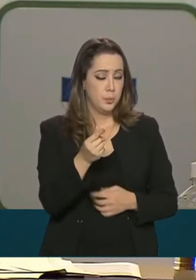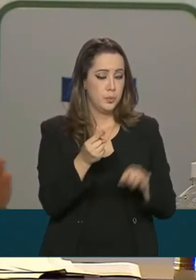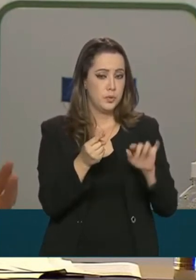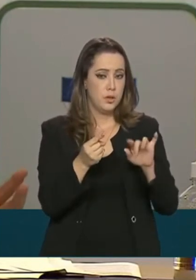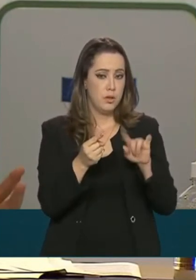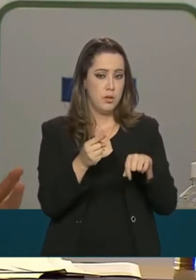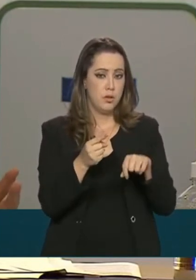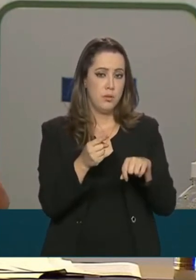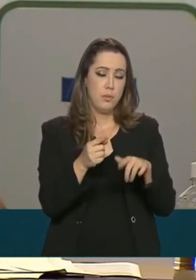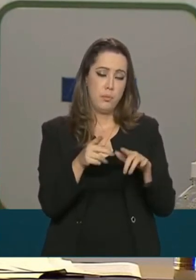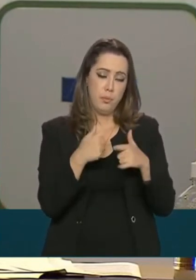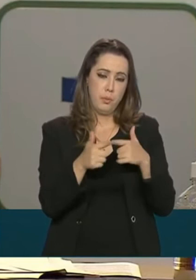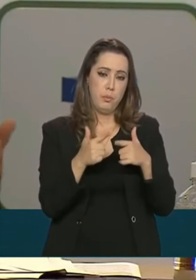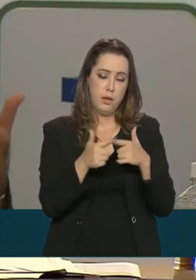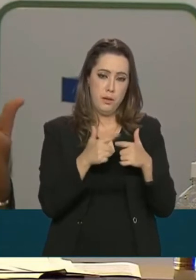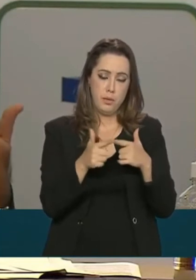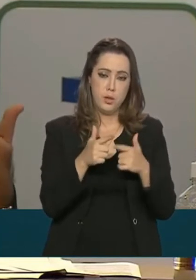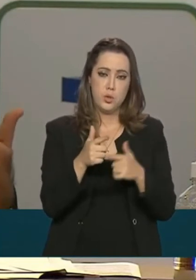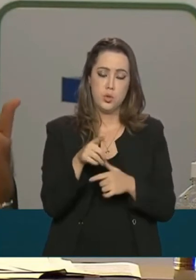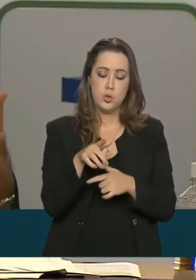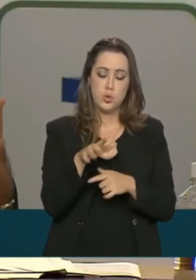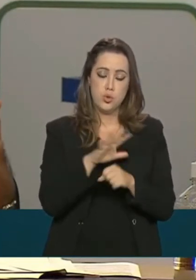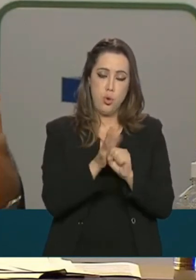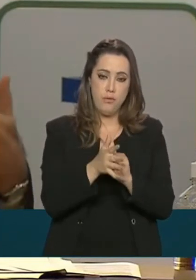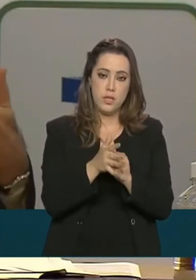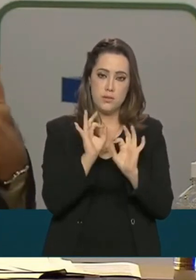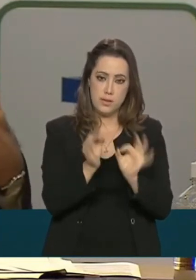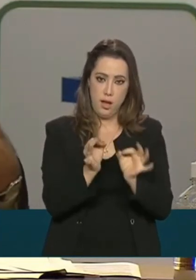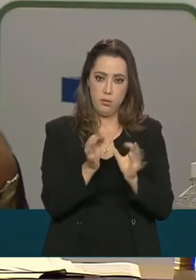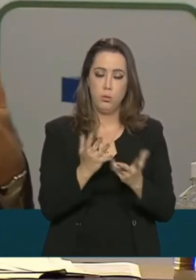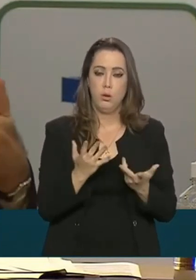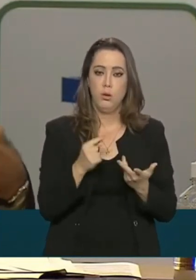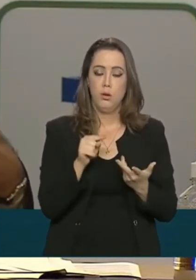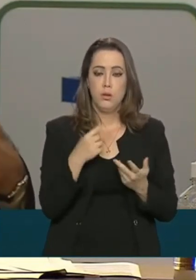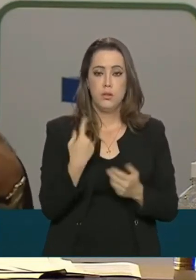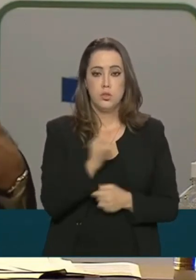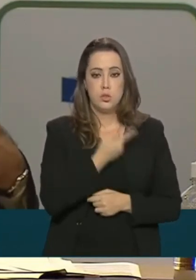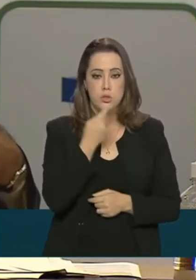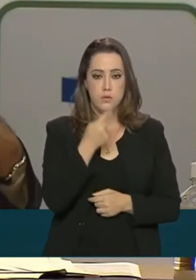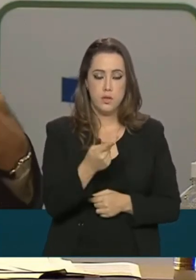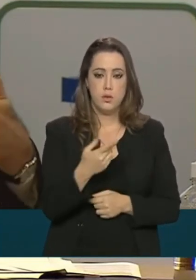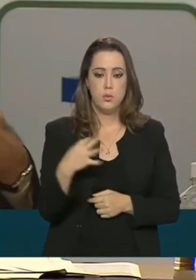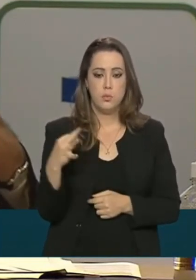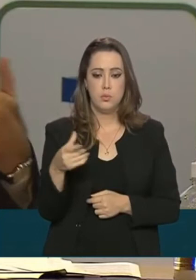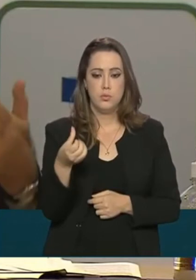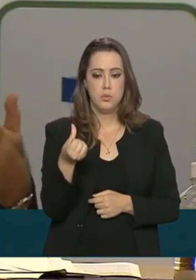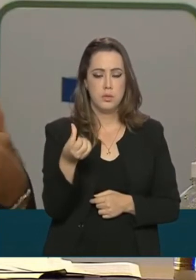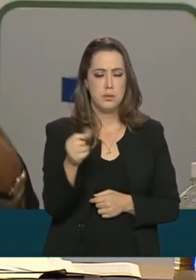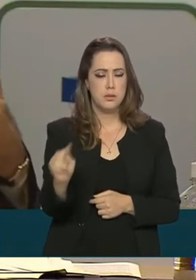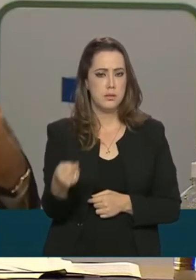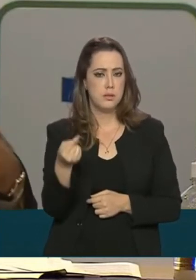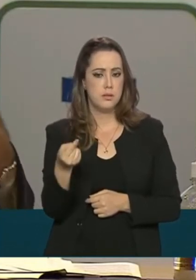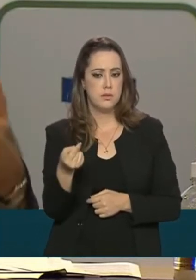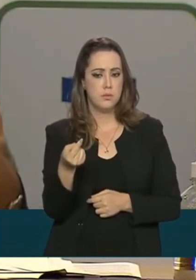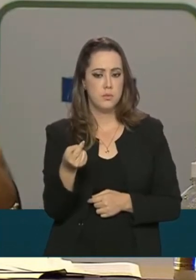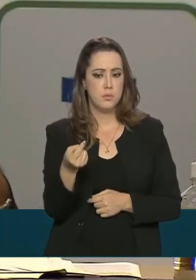61.459 é por Covid. Se nós lembrarmos, no início nós dissemos que o total de óbito faz 66 mil,